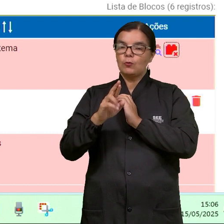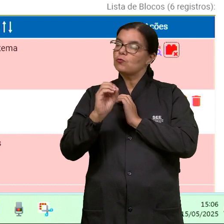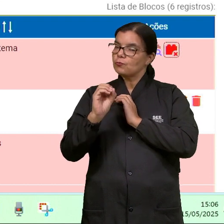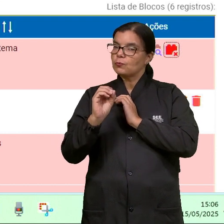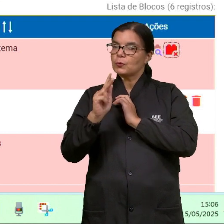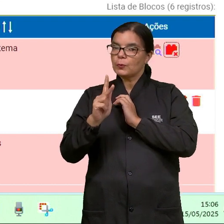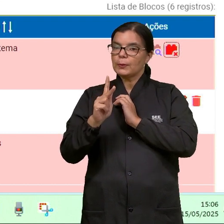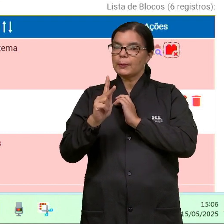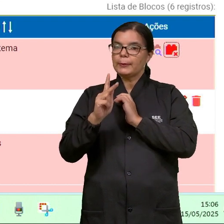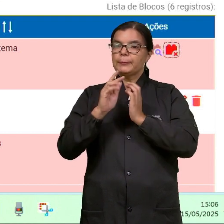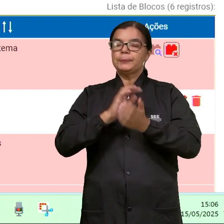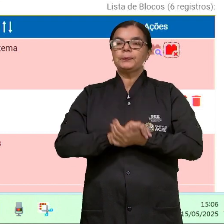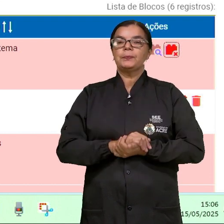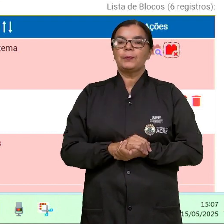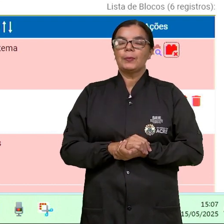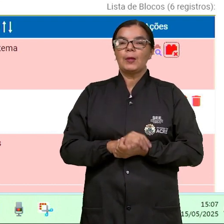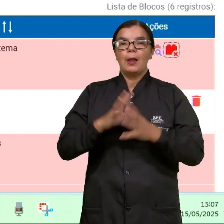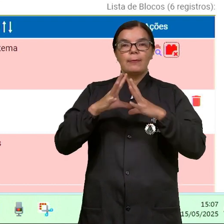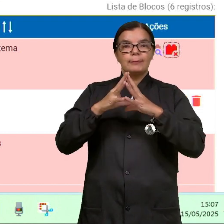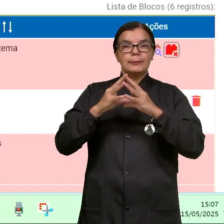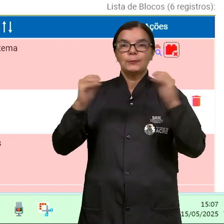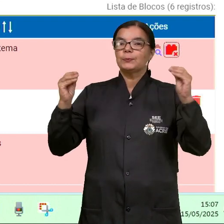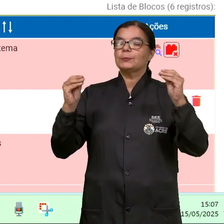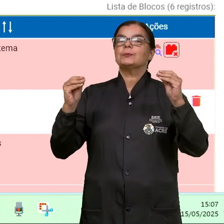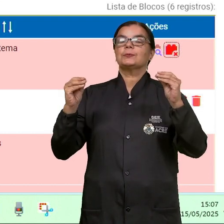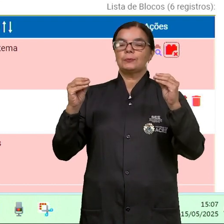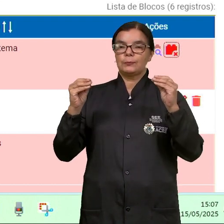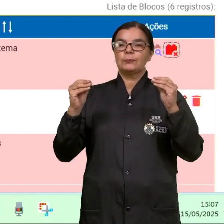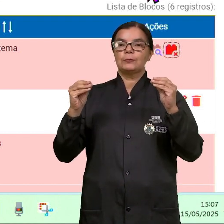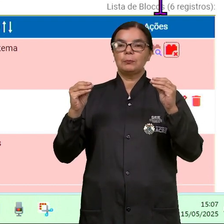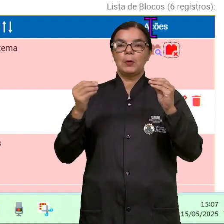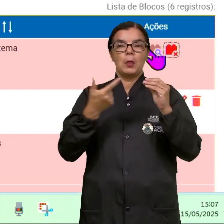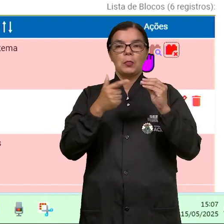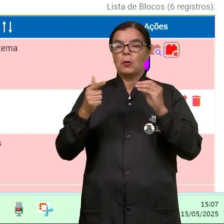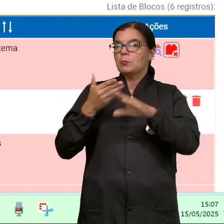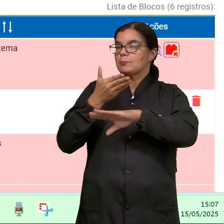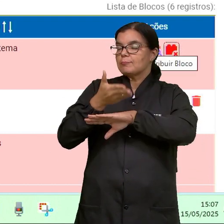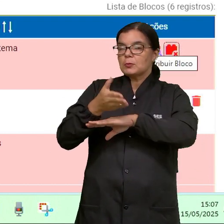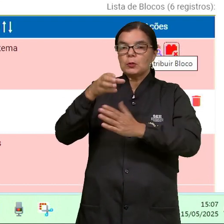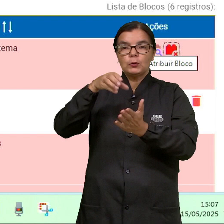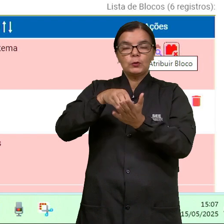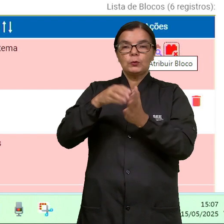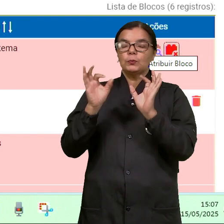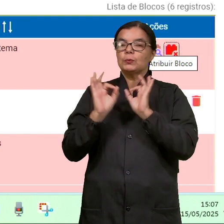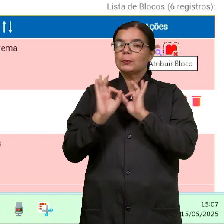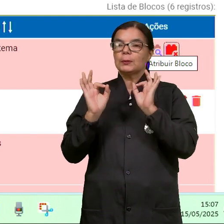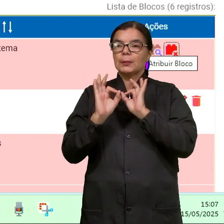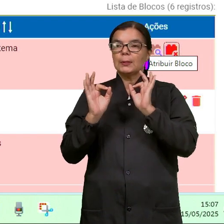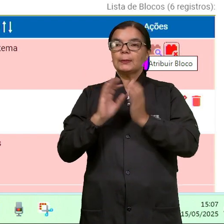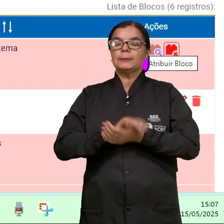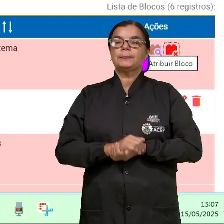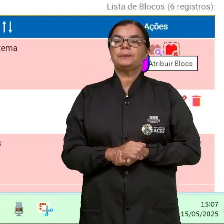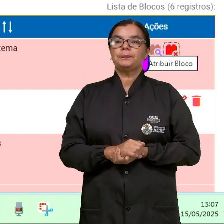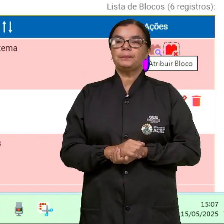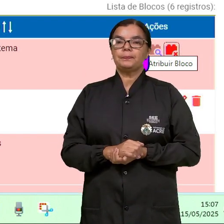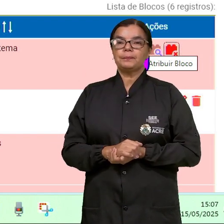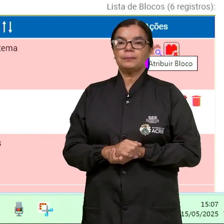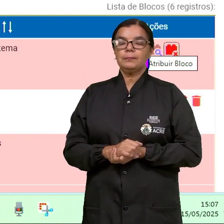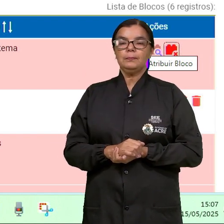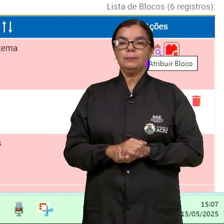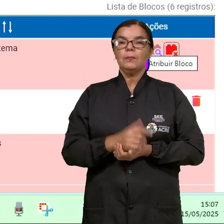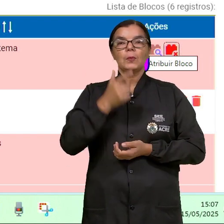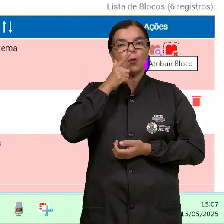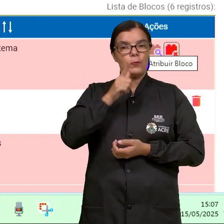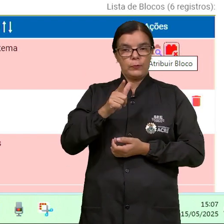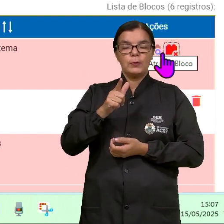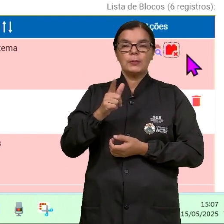disponibilização. Ele vai sumir daquelas pessoas, não vou ter mais acesso àquele setor, tá? E eu vou conseguir